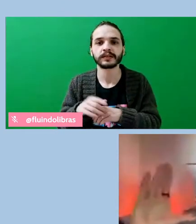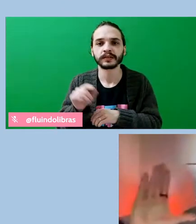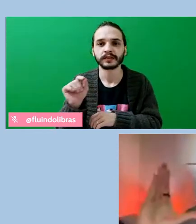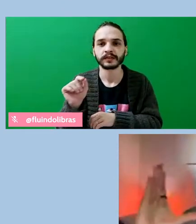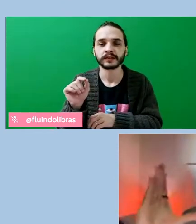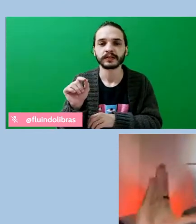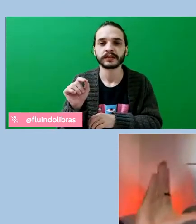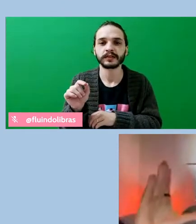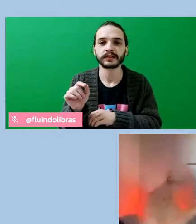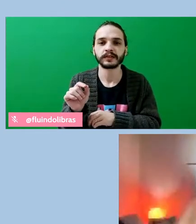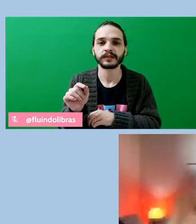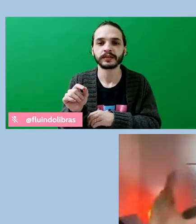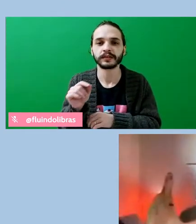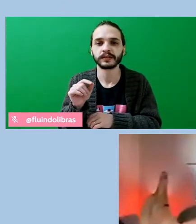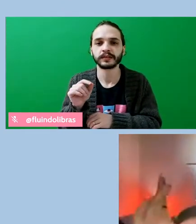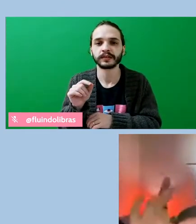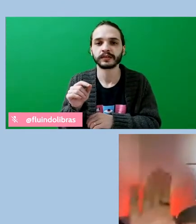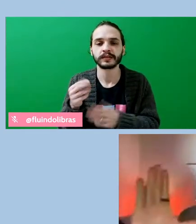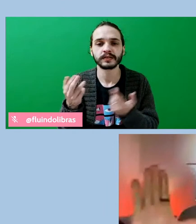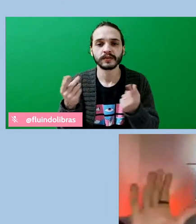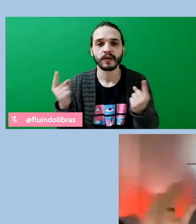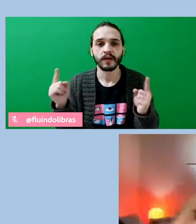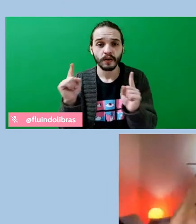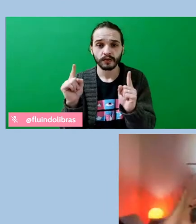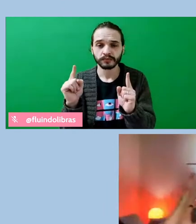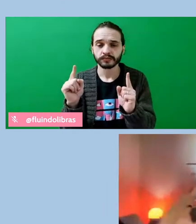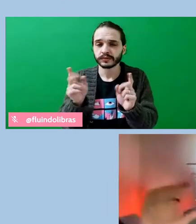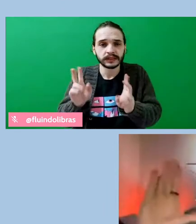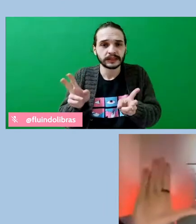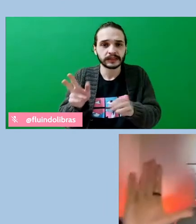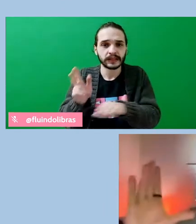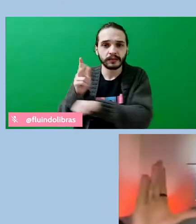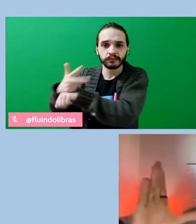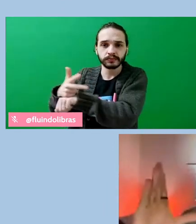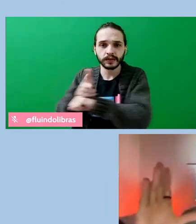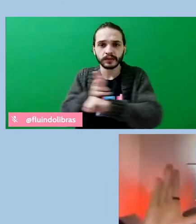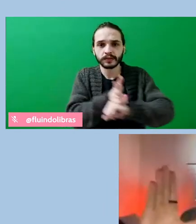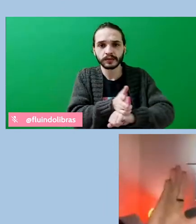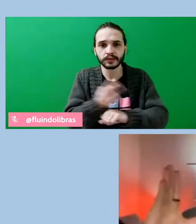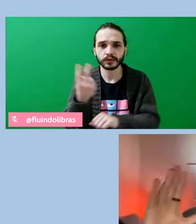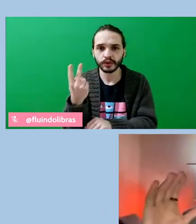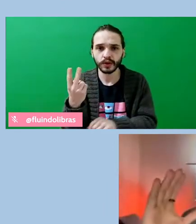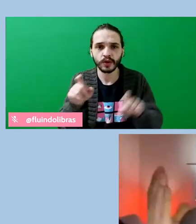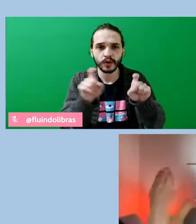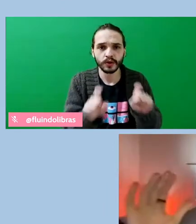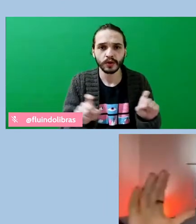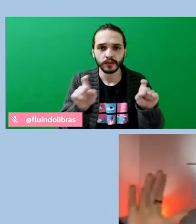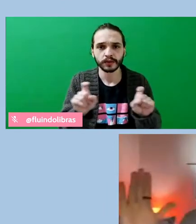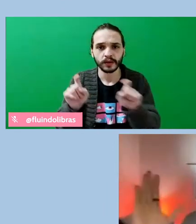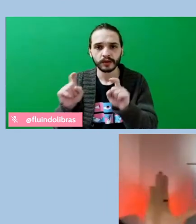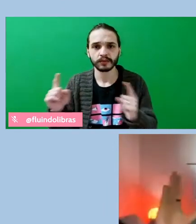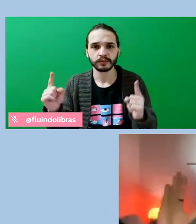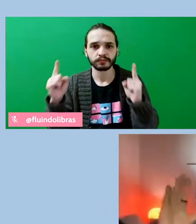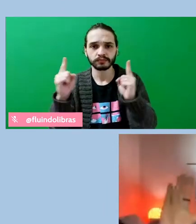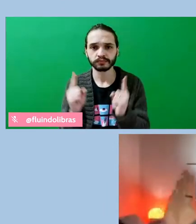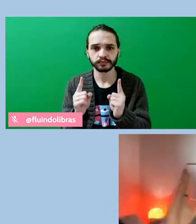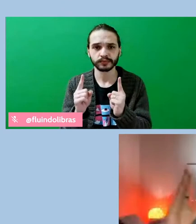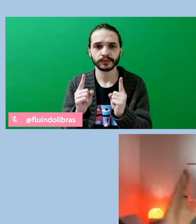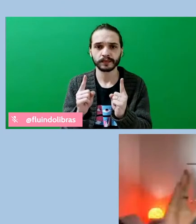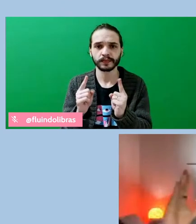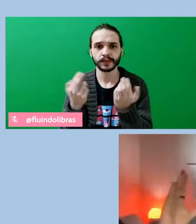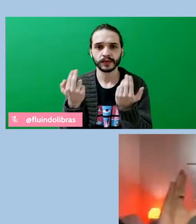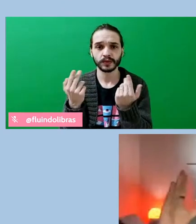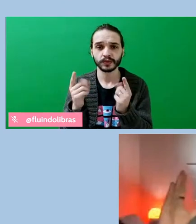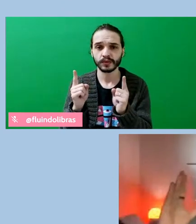elas estão sentadas uma de frente para outra durante a filmagem, né? São dois computadores, elas estão uma na frente da outra, os dois cenários estão